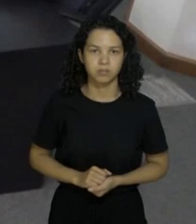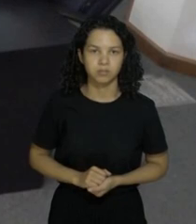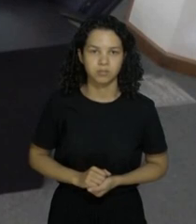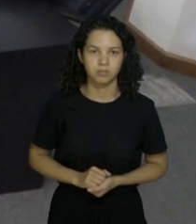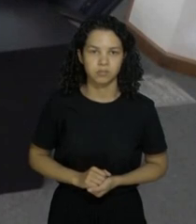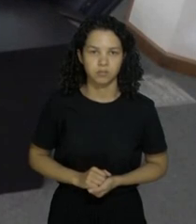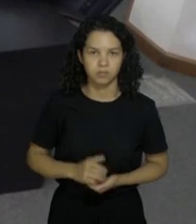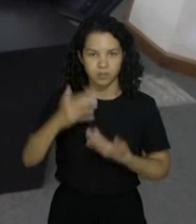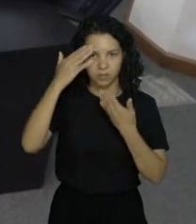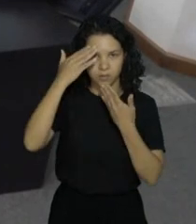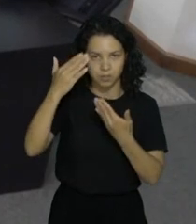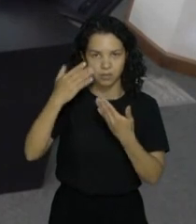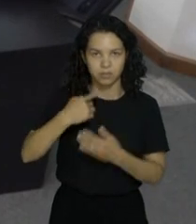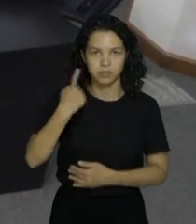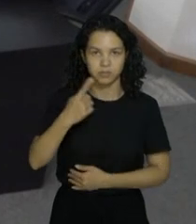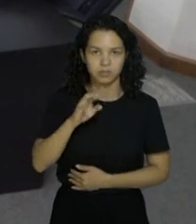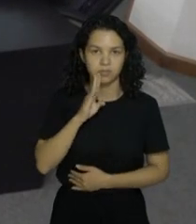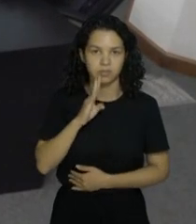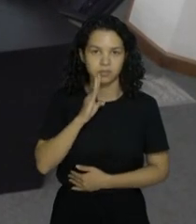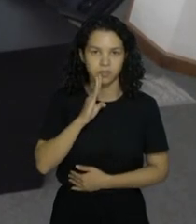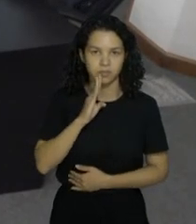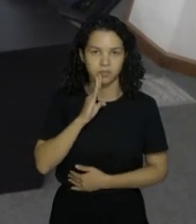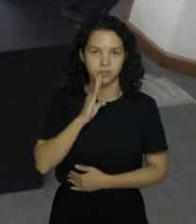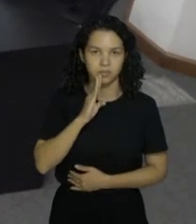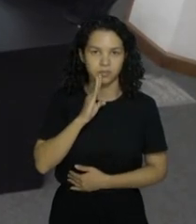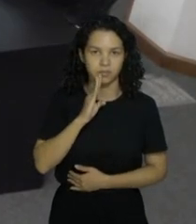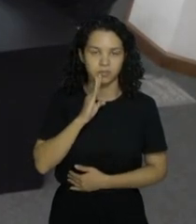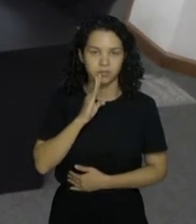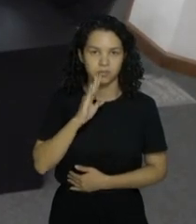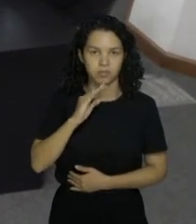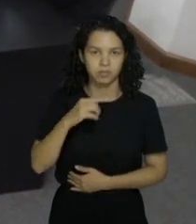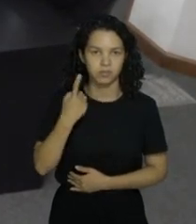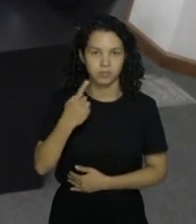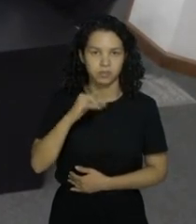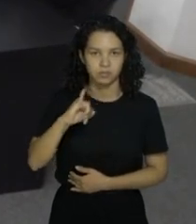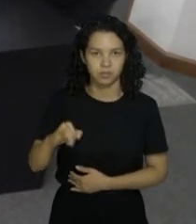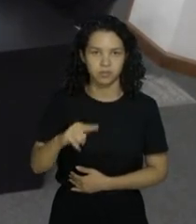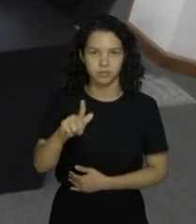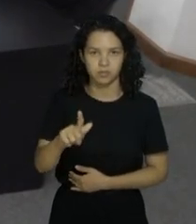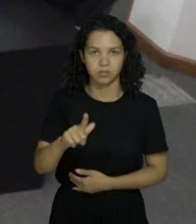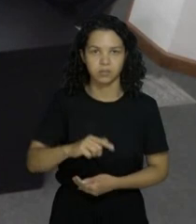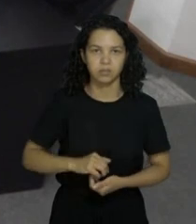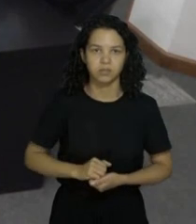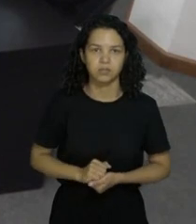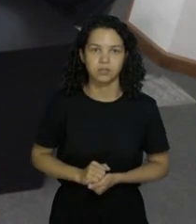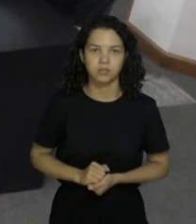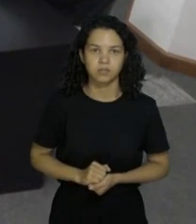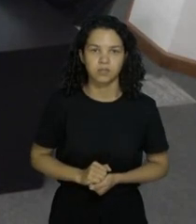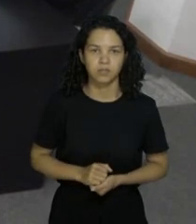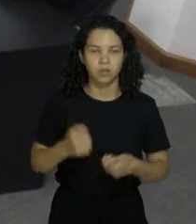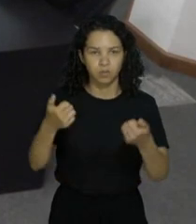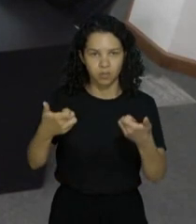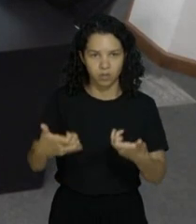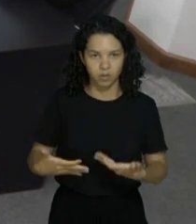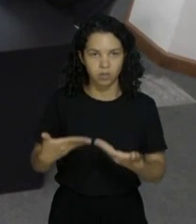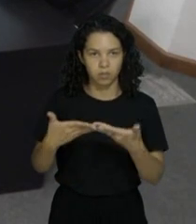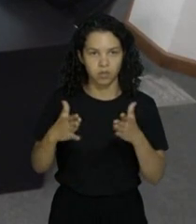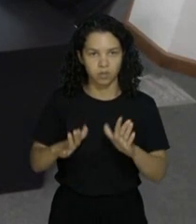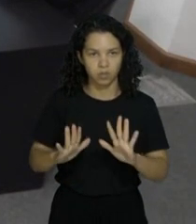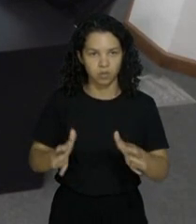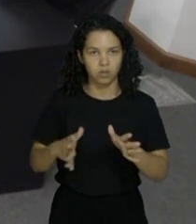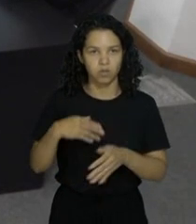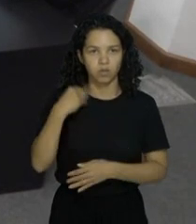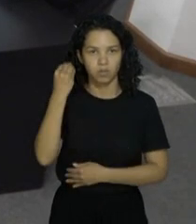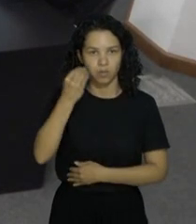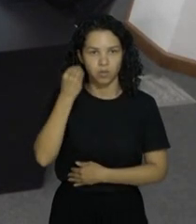Obrigado Deputado Berlanda com a palavra o deputado Júlio Garcia eu falei na abertura porque era uma experiência agora eu falo